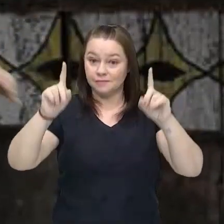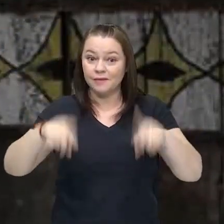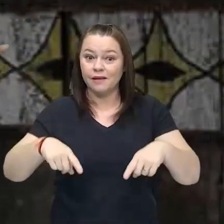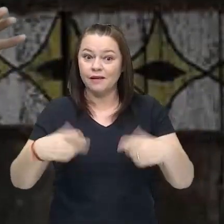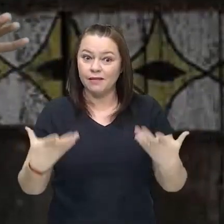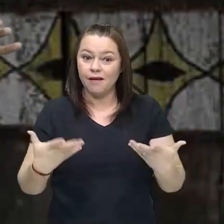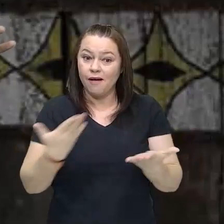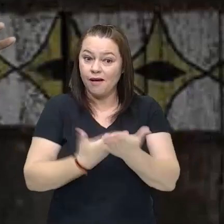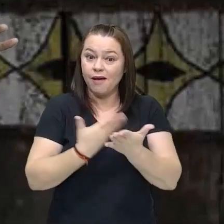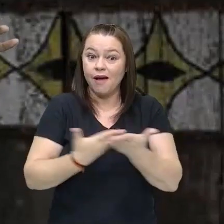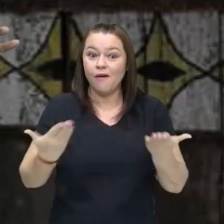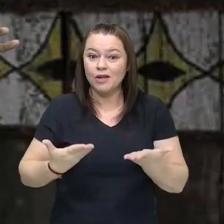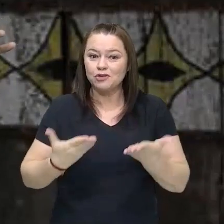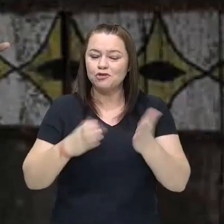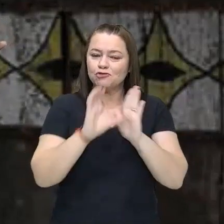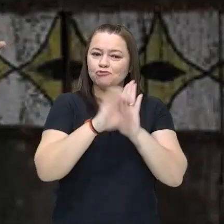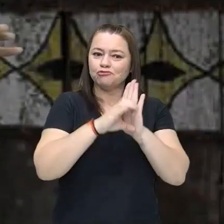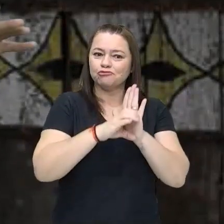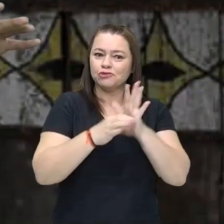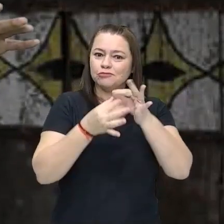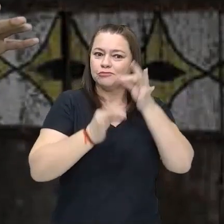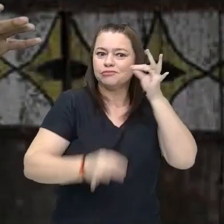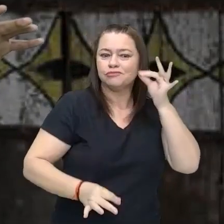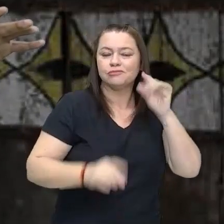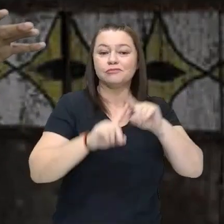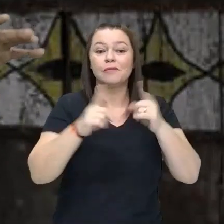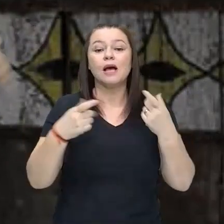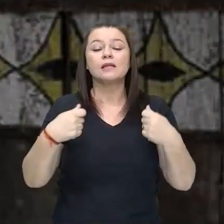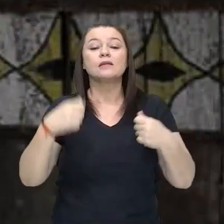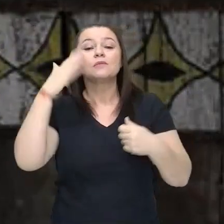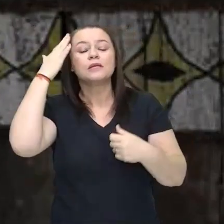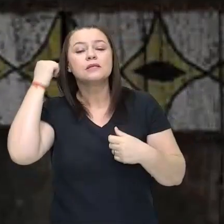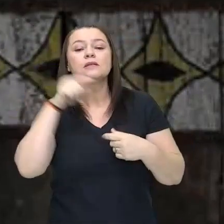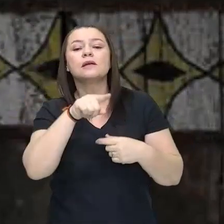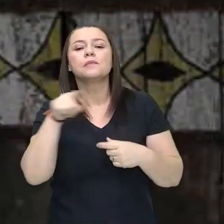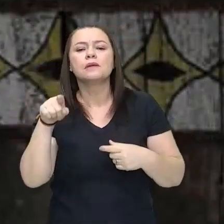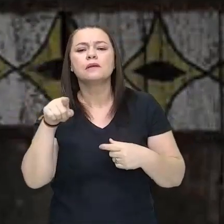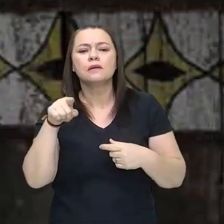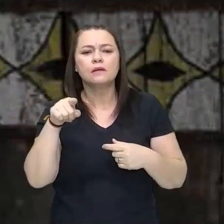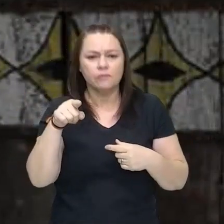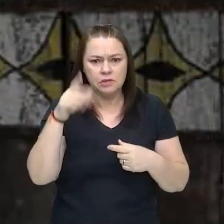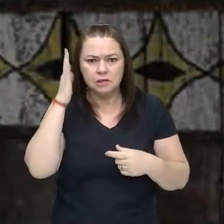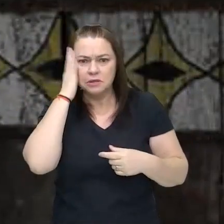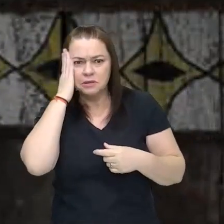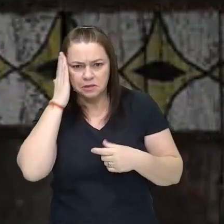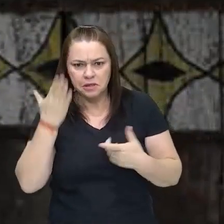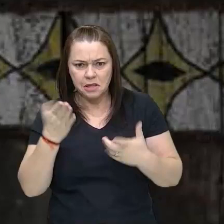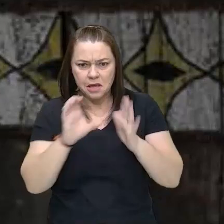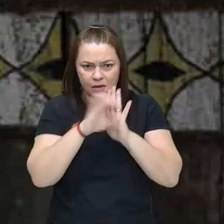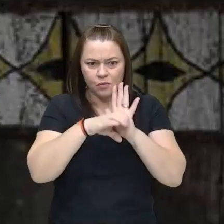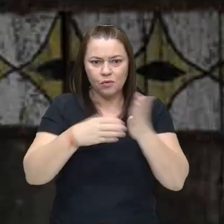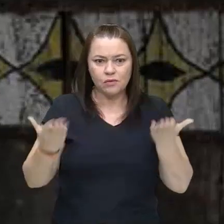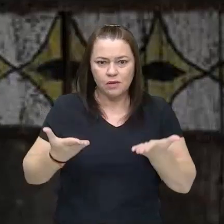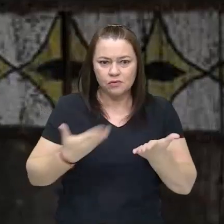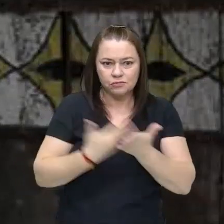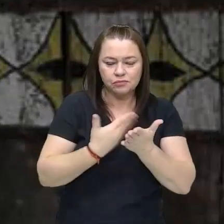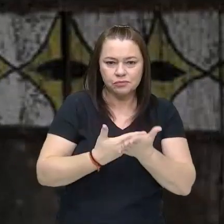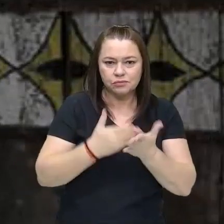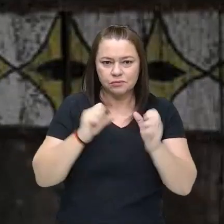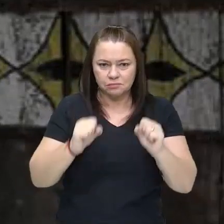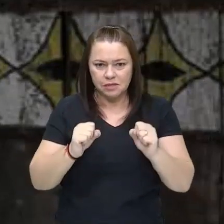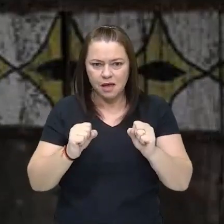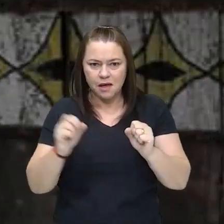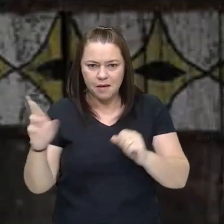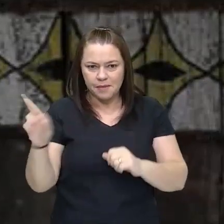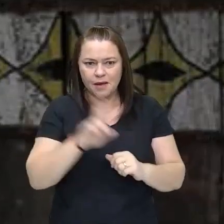de hoje teve um conteúdo bem extenso, mas aí eu preciso saber de uma coisa. Vocês compreenderam o conteúdo? Estão prontos, então,